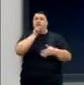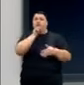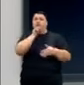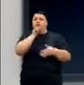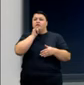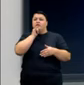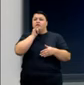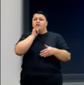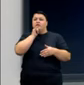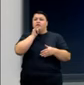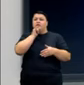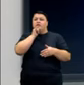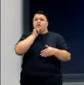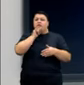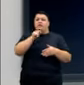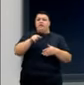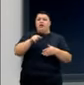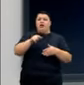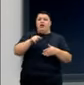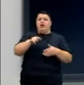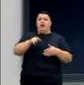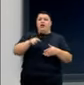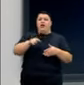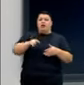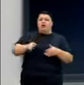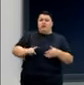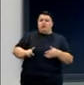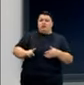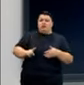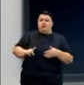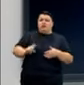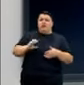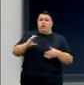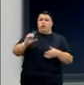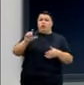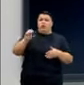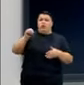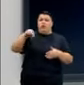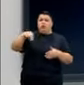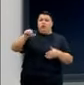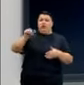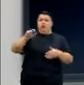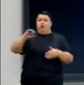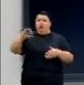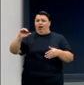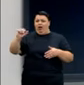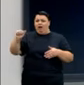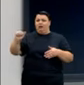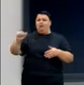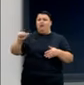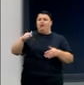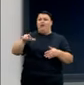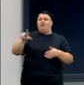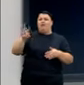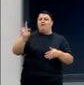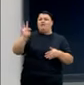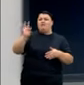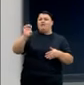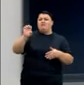as planárias terrestres, os xistossomas, as tênias,